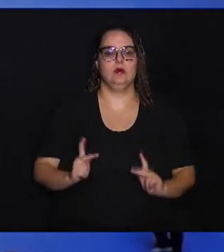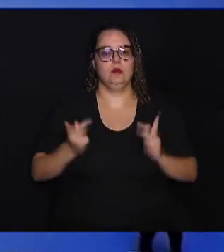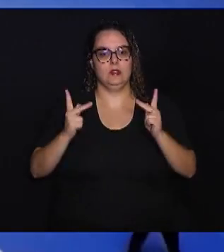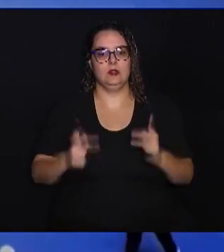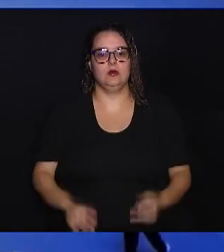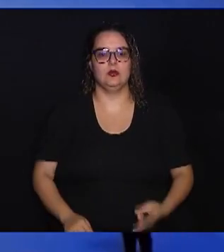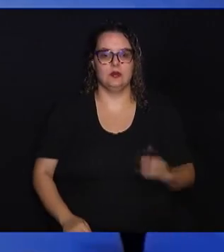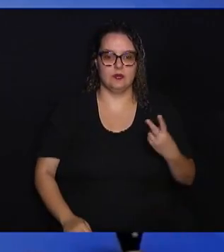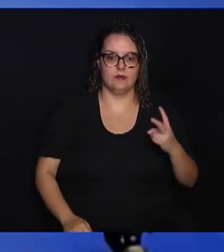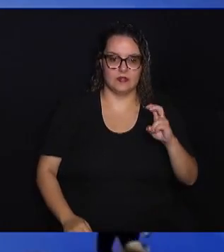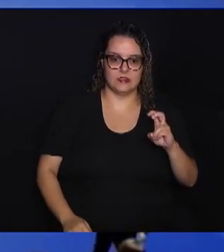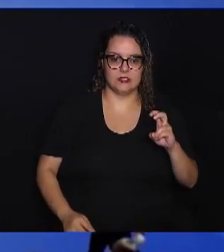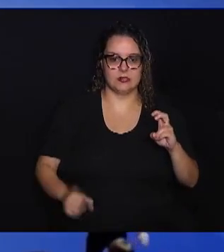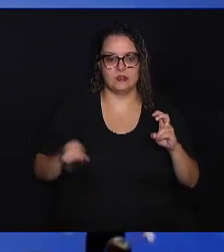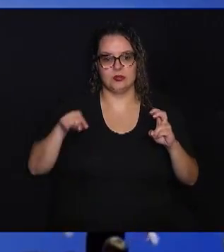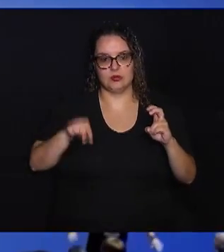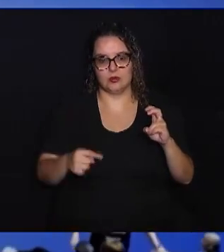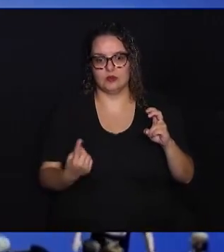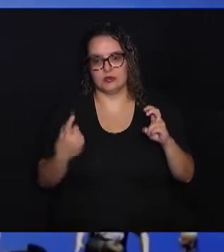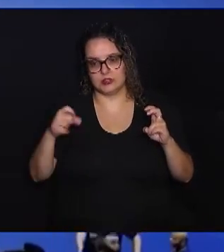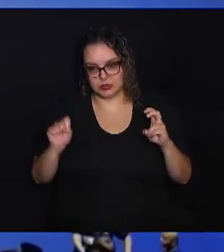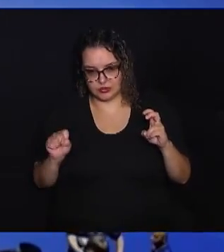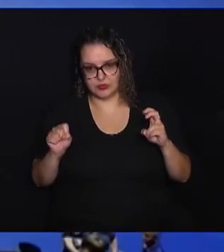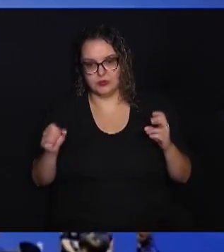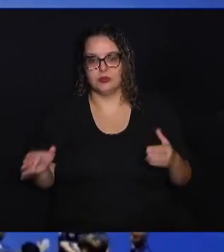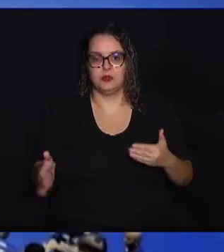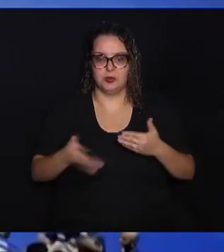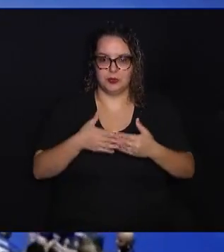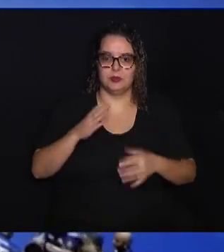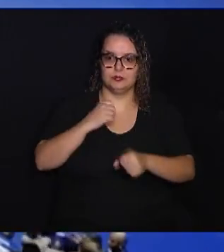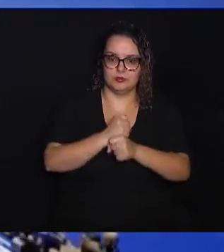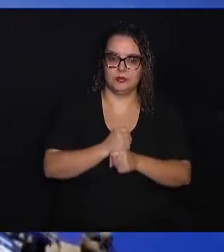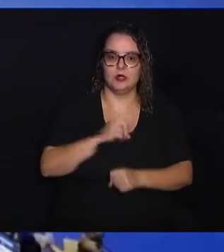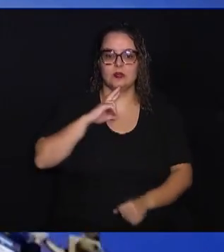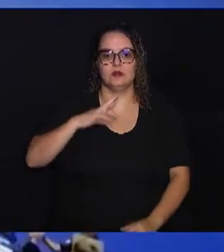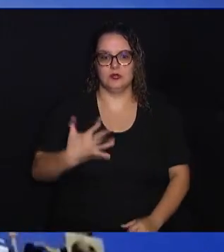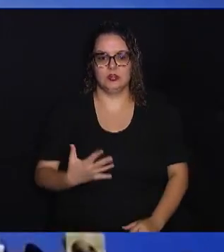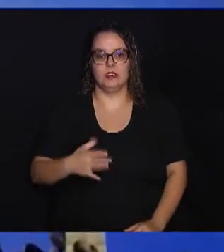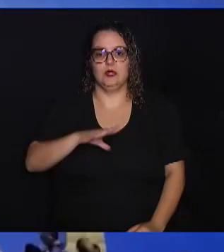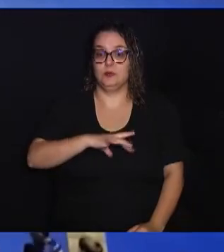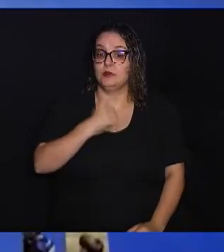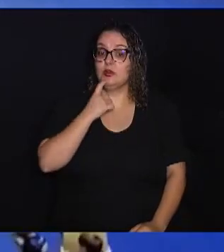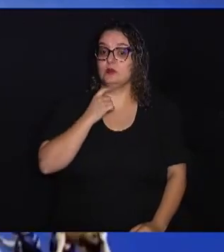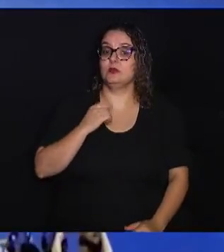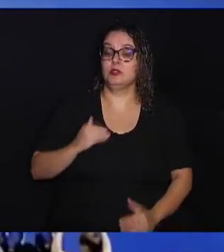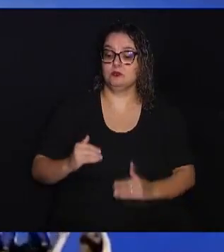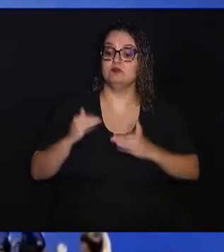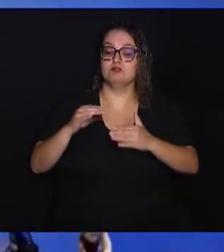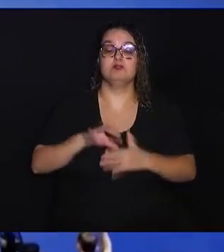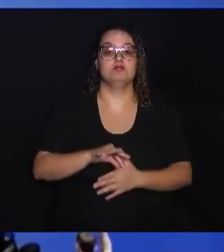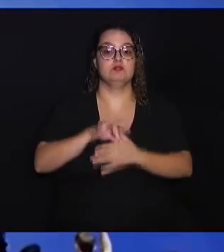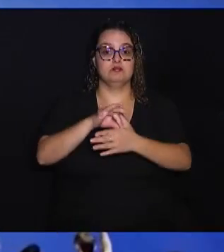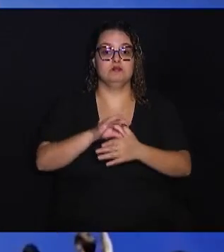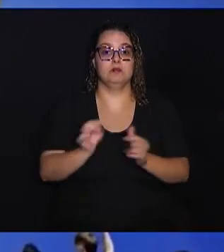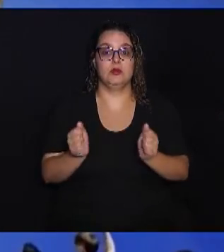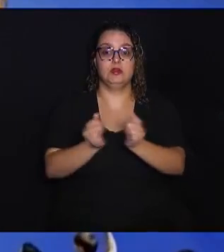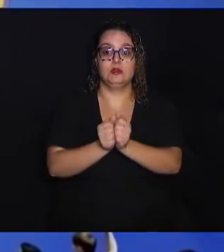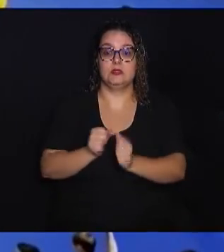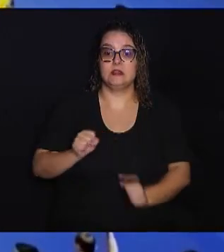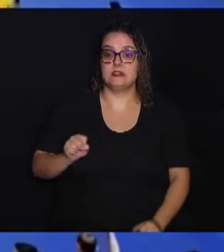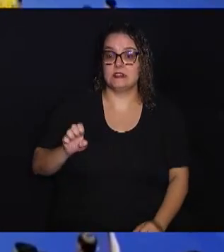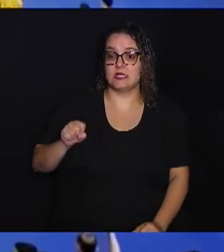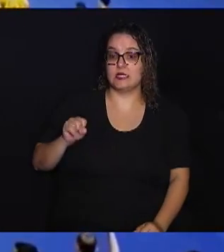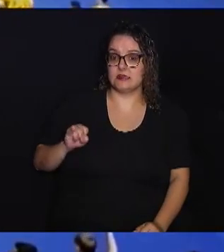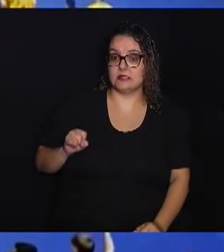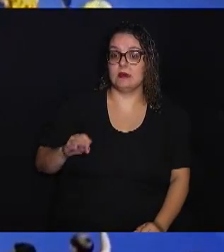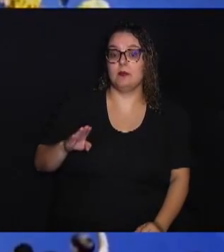de 25-18, fechando a partida. Com o resultado, o Campinas se manteve entre os líderes ao lado de SESI Bauru, o